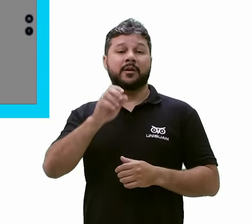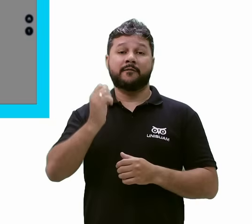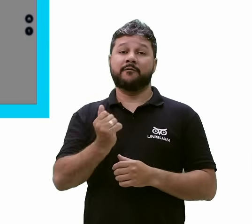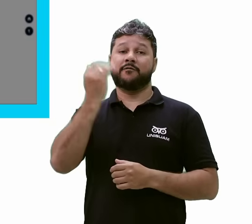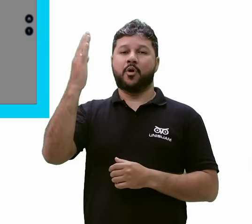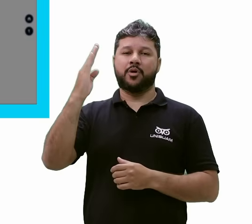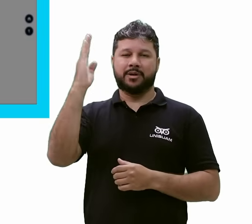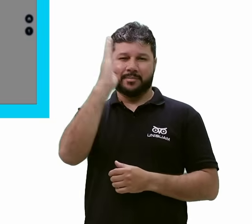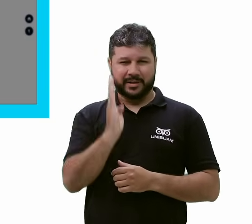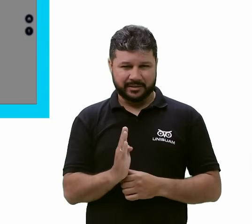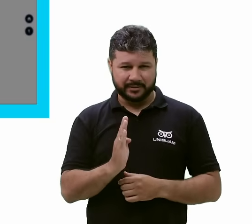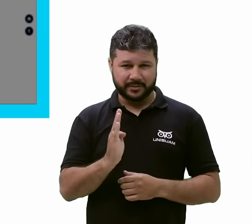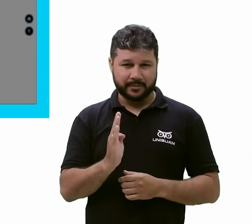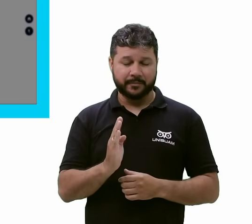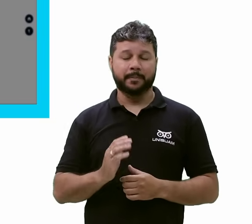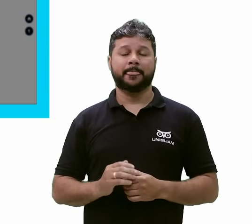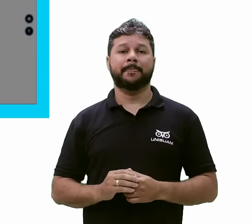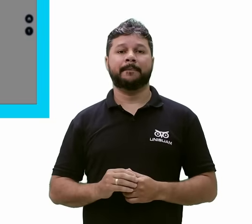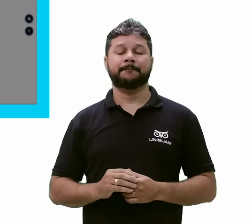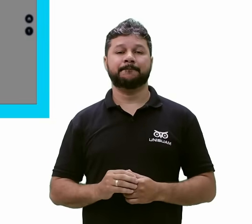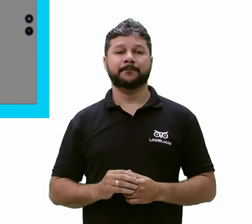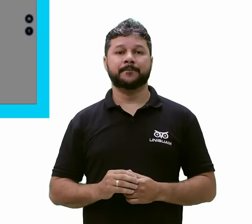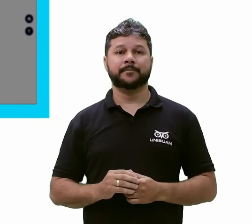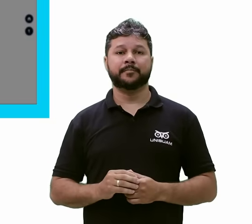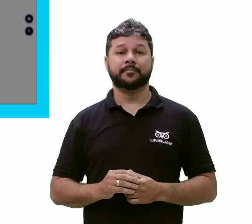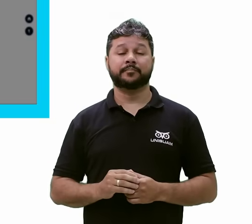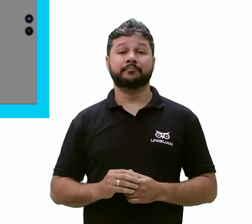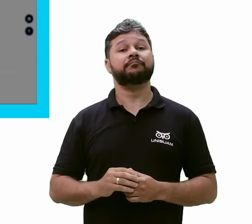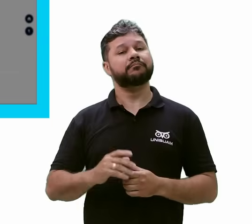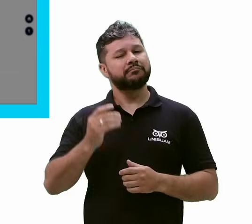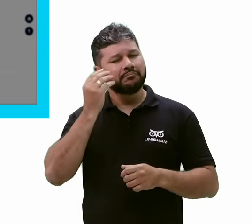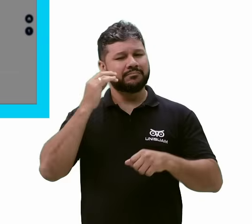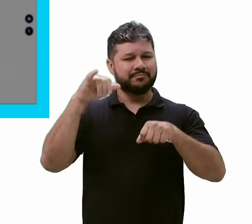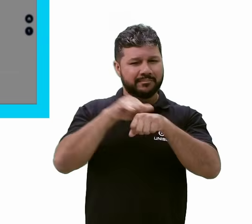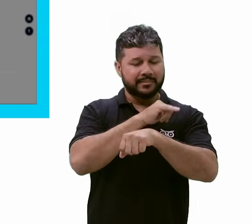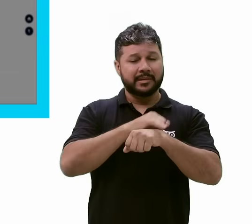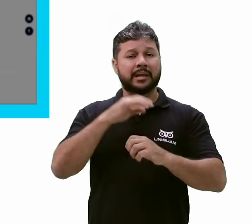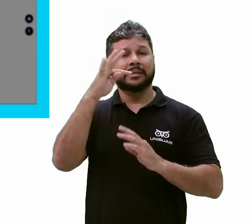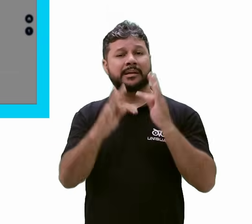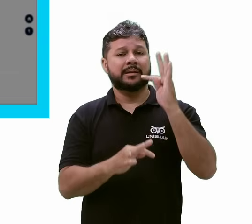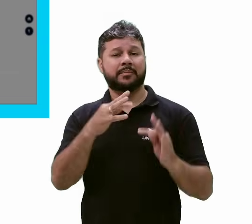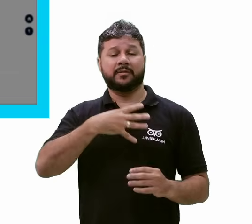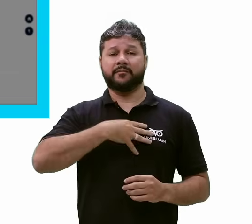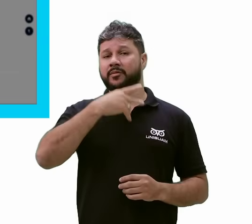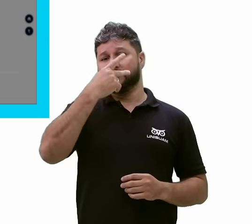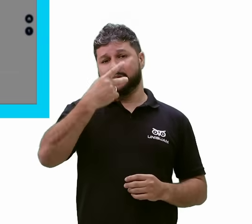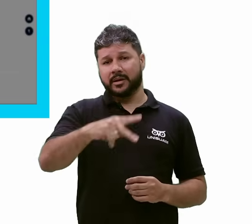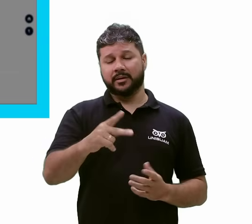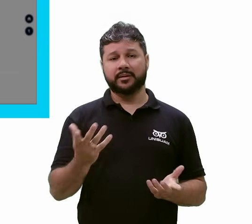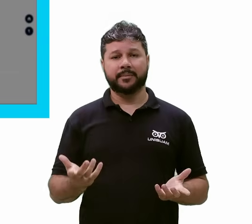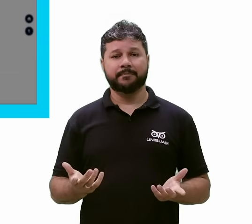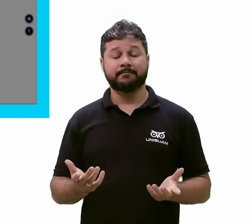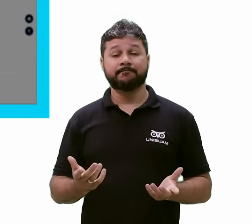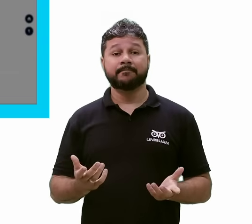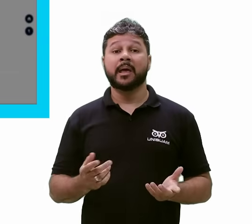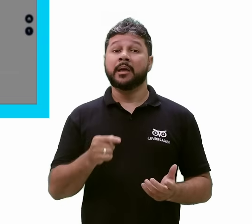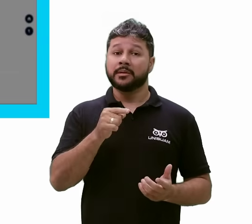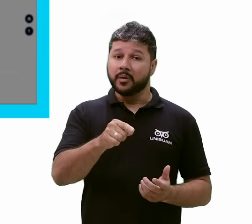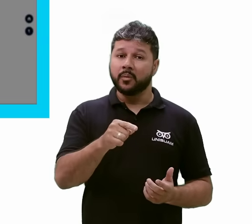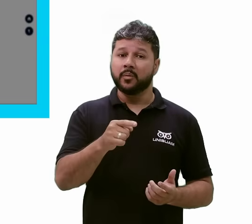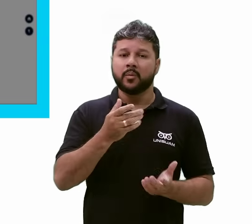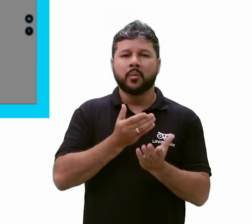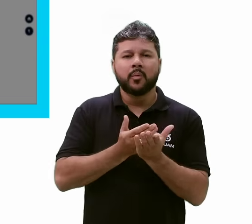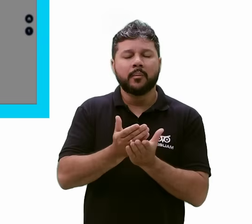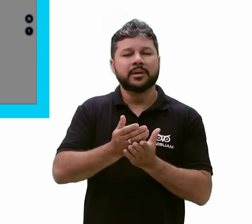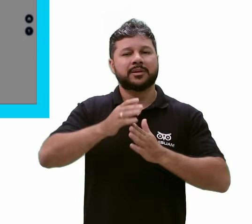sendo produzidos fora do Brasil, né, e dar um jeito de fazer o tratamento de seus filhos, tá? E